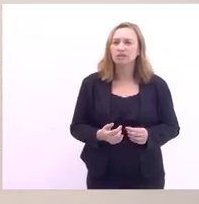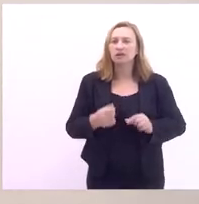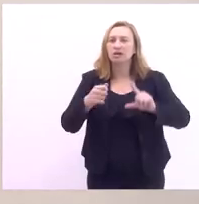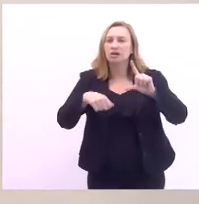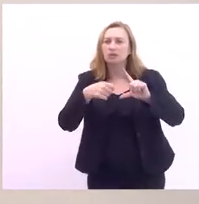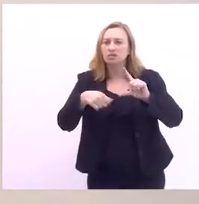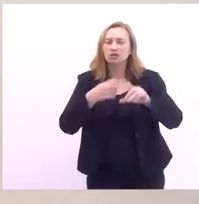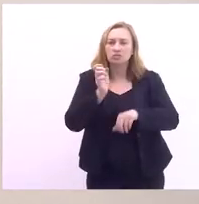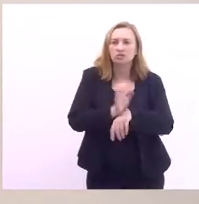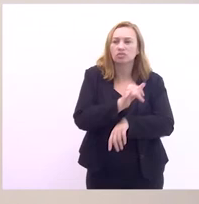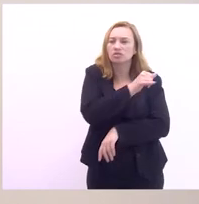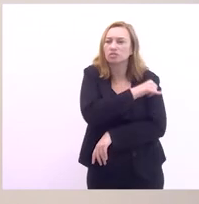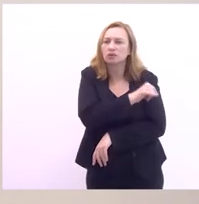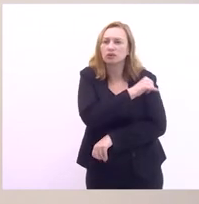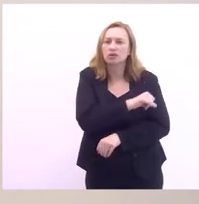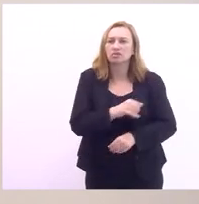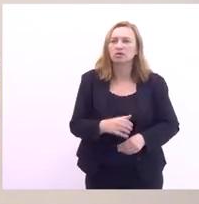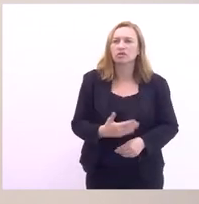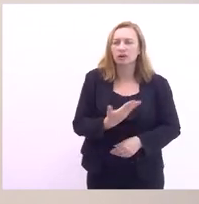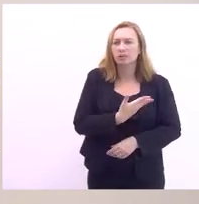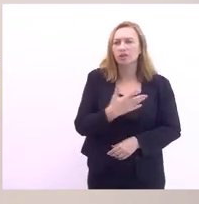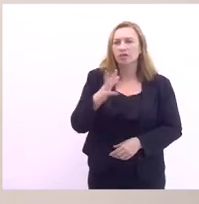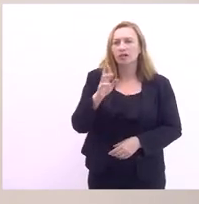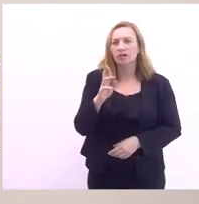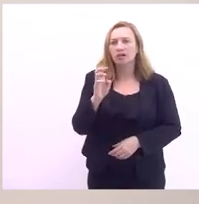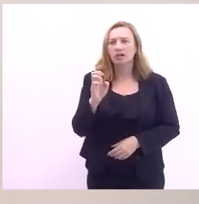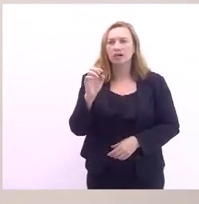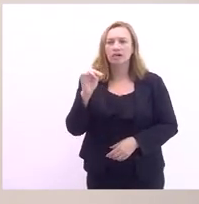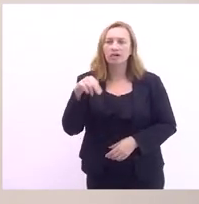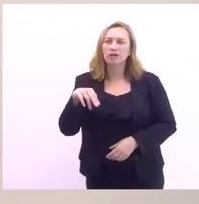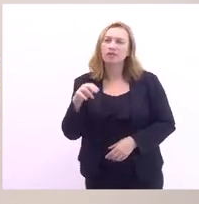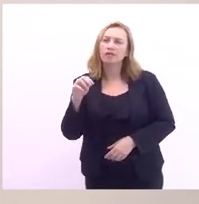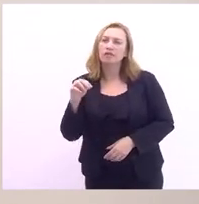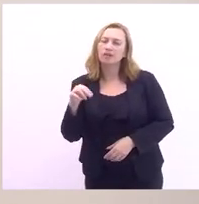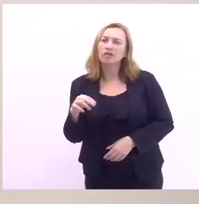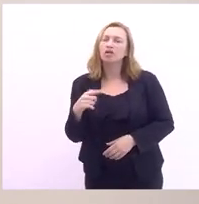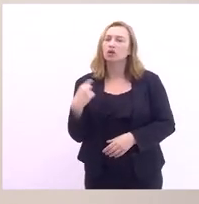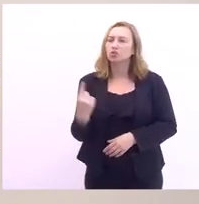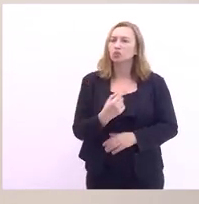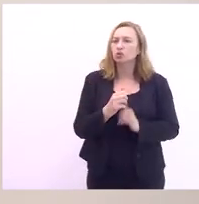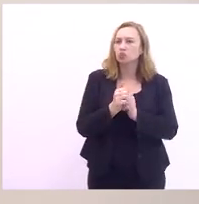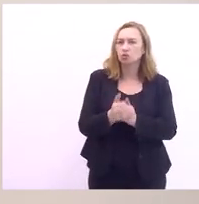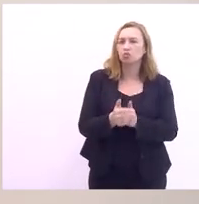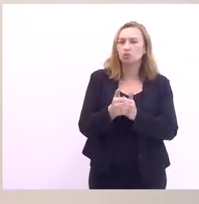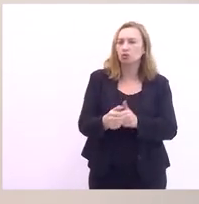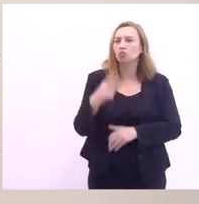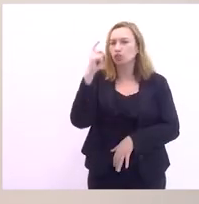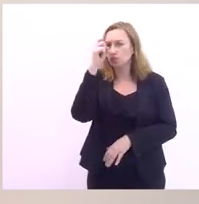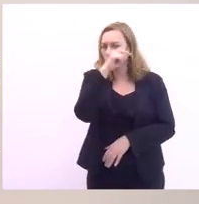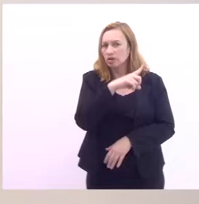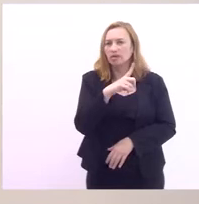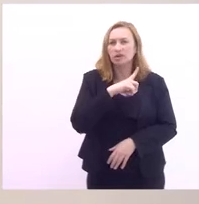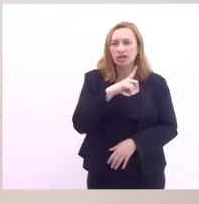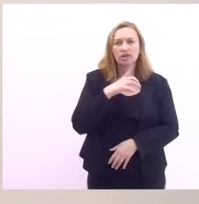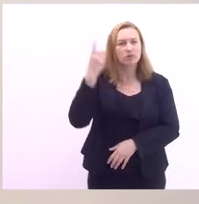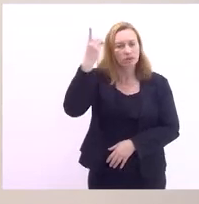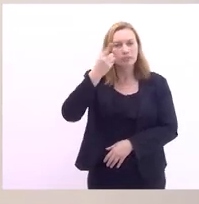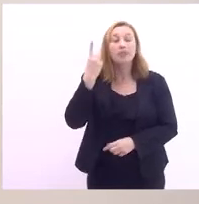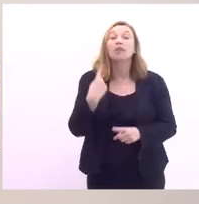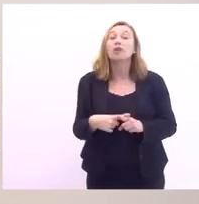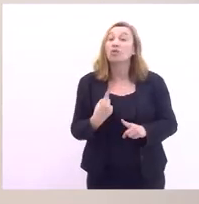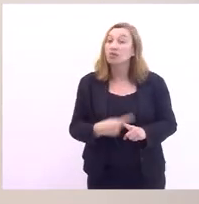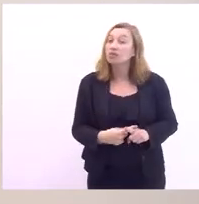Estado do Rio de Janeiro, amigo Renan, nosso segmento tem tido muitas dificuldades, deputado,